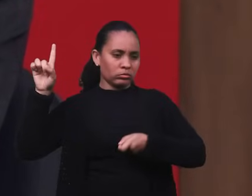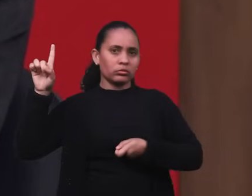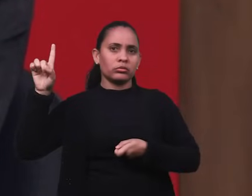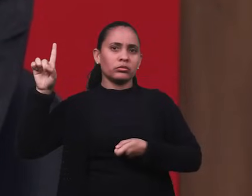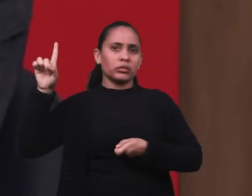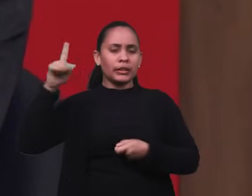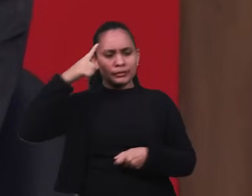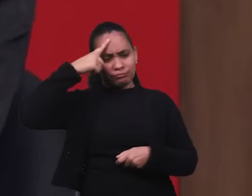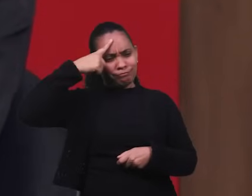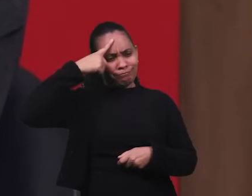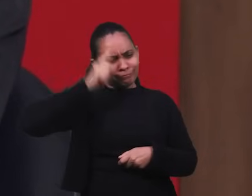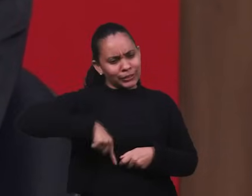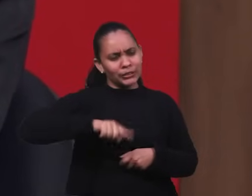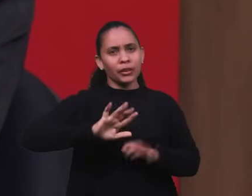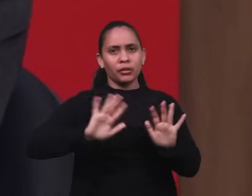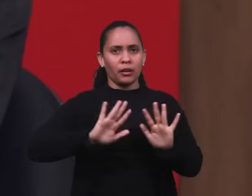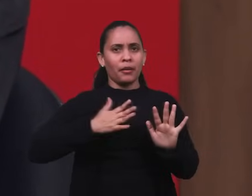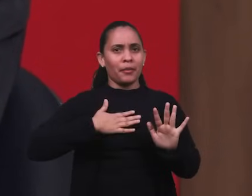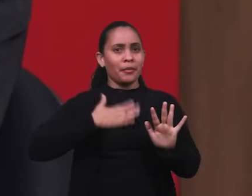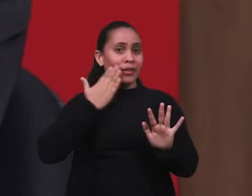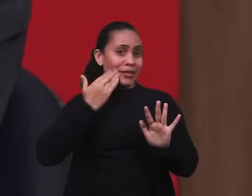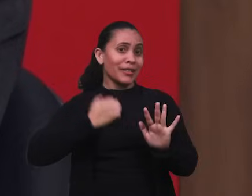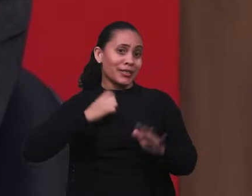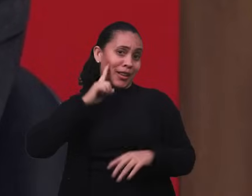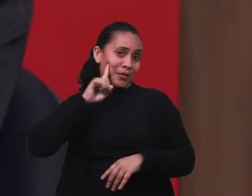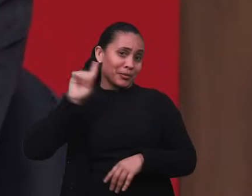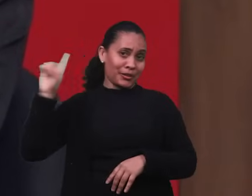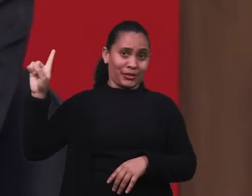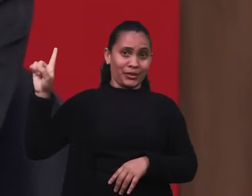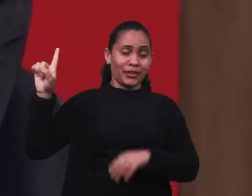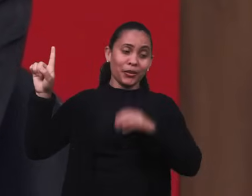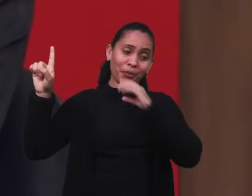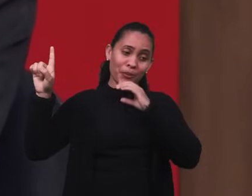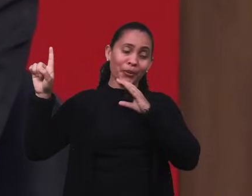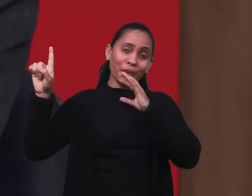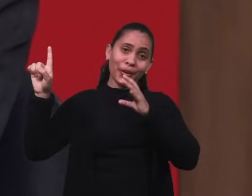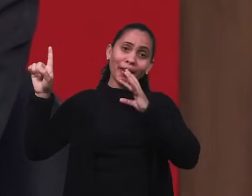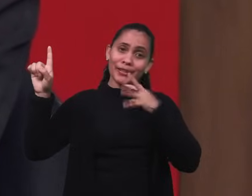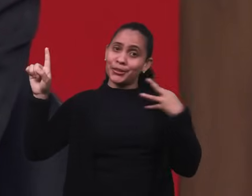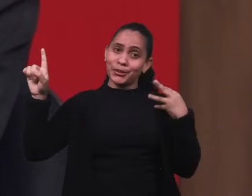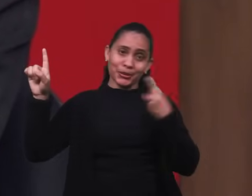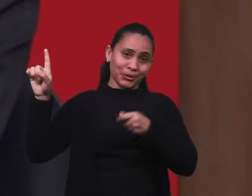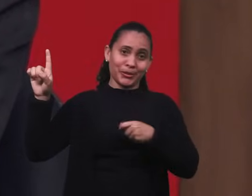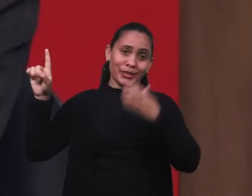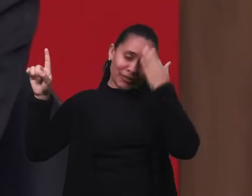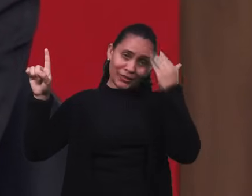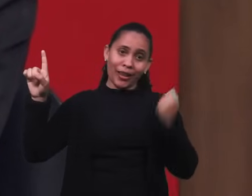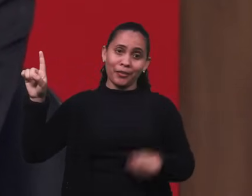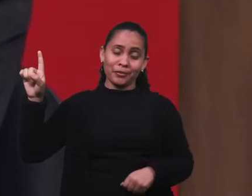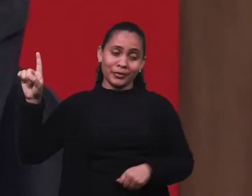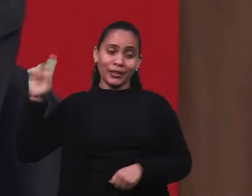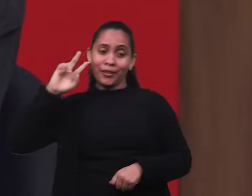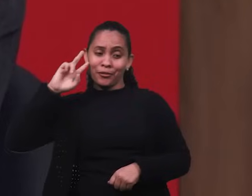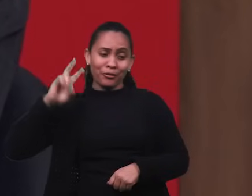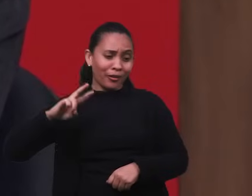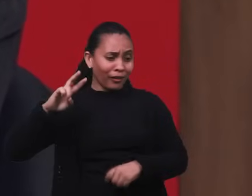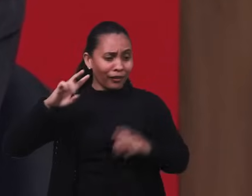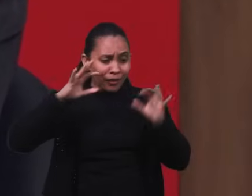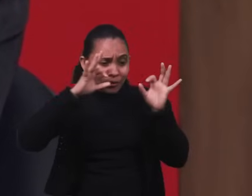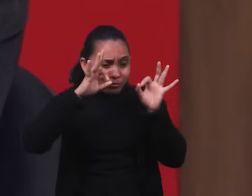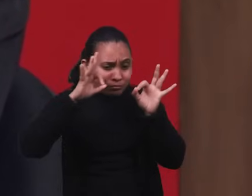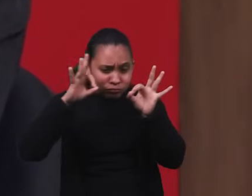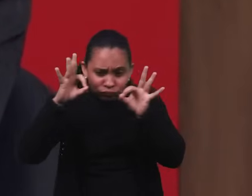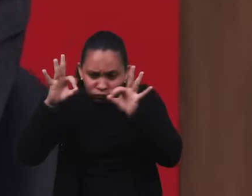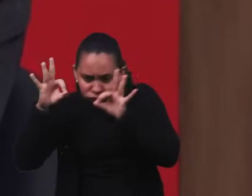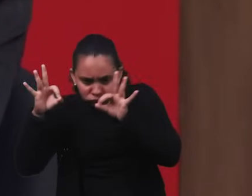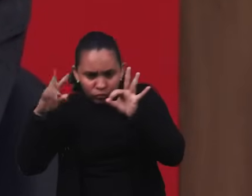coisas, né? Mas Deus ele sabe de tudo, porque ele é onisciente. E as oportunidades elas são dadas ao homem todos os